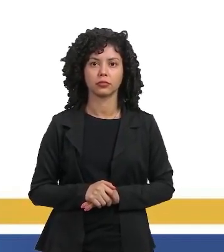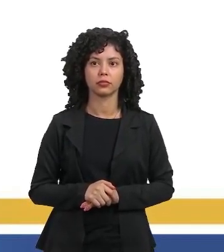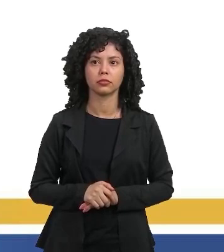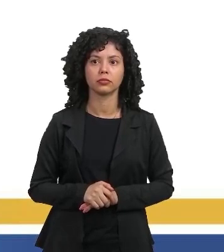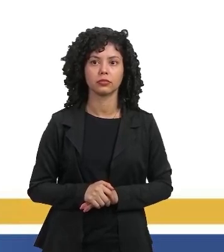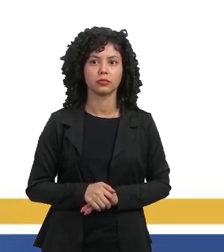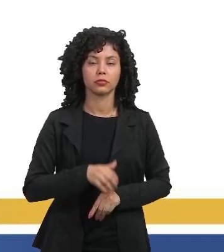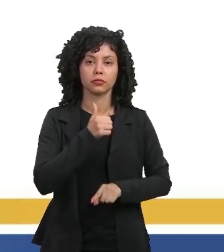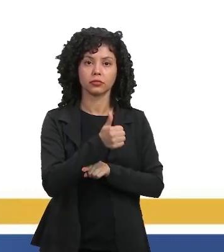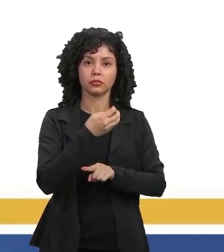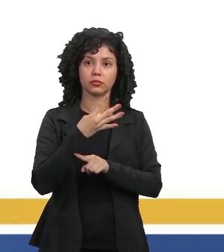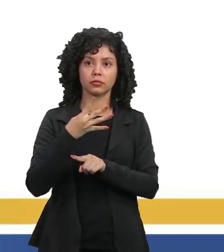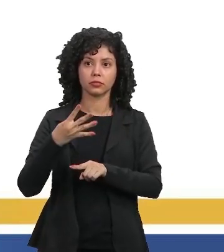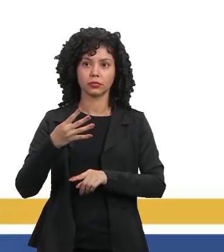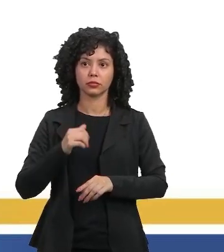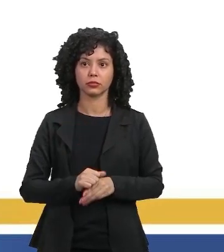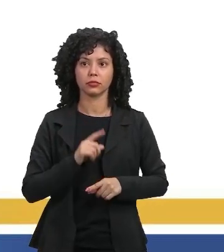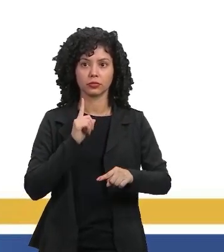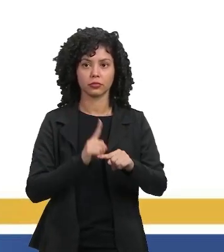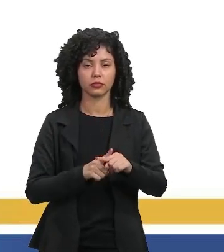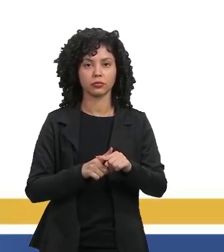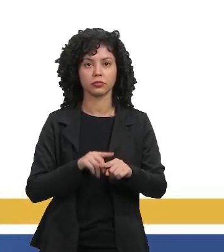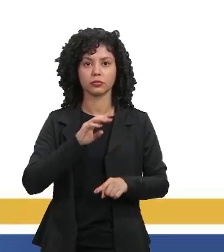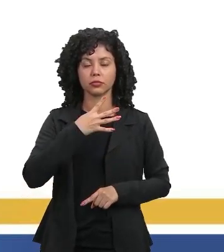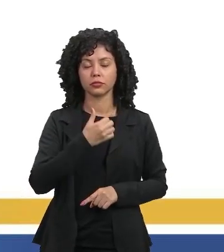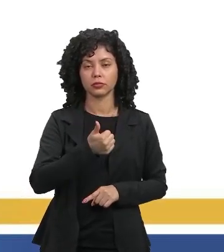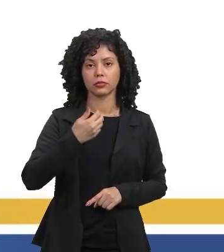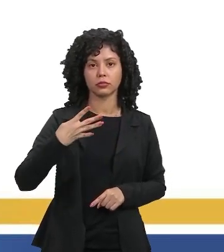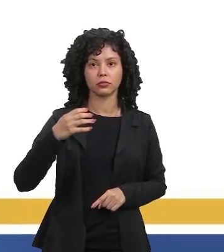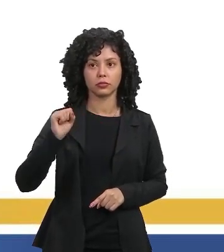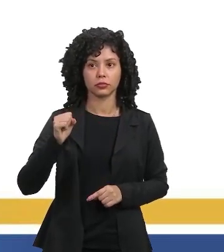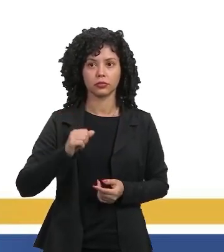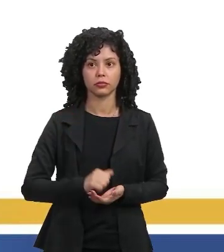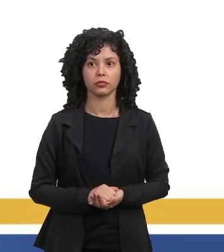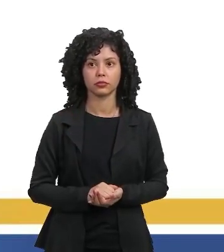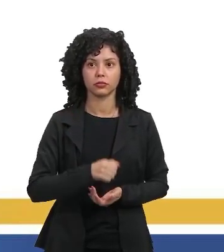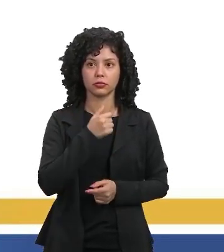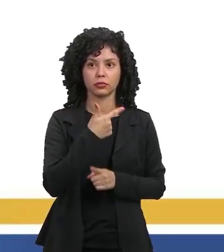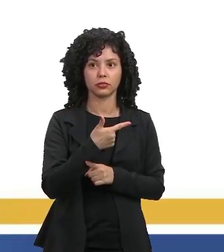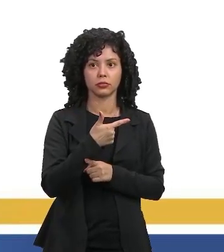dá 144, mais 148 que deu anteriormente,